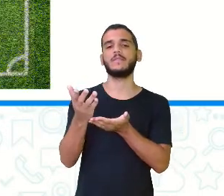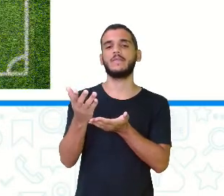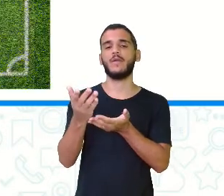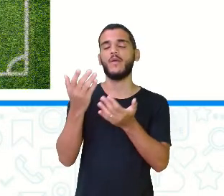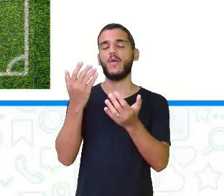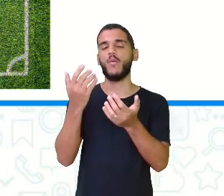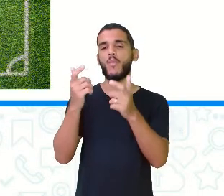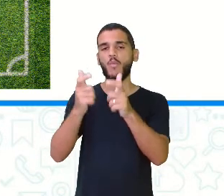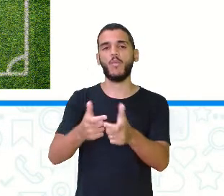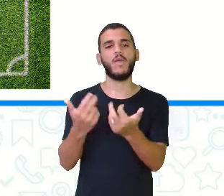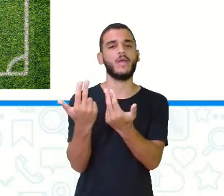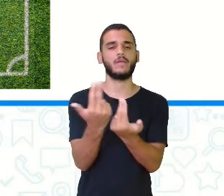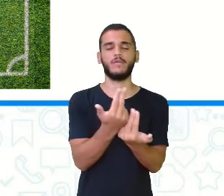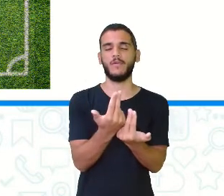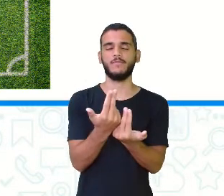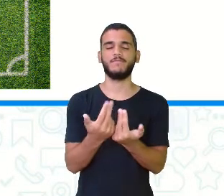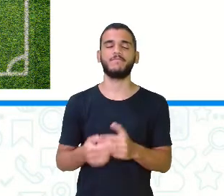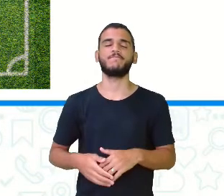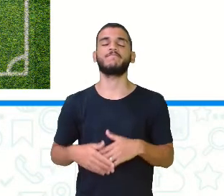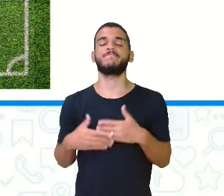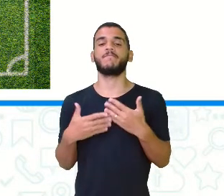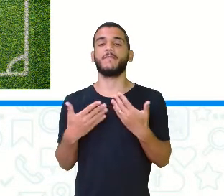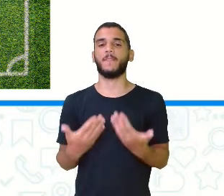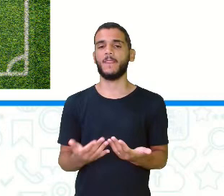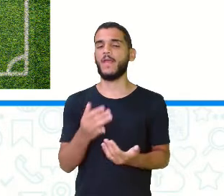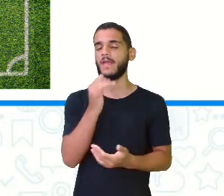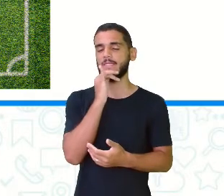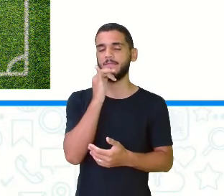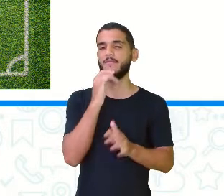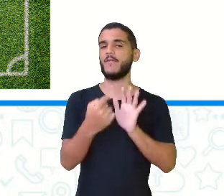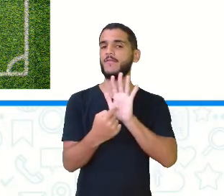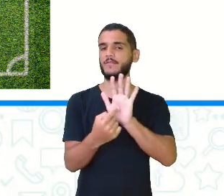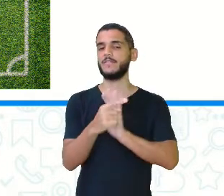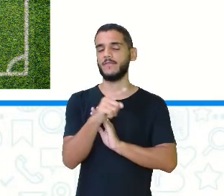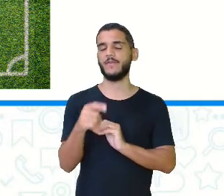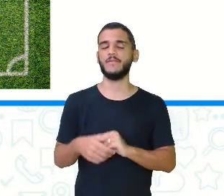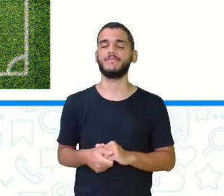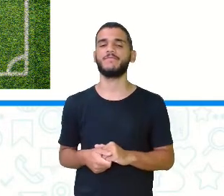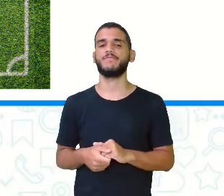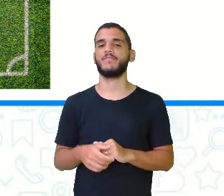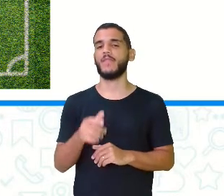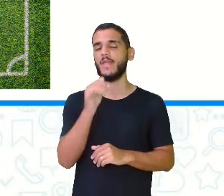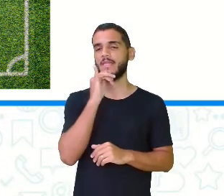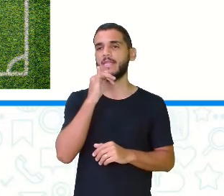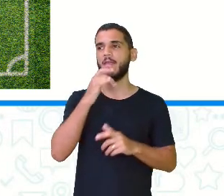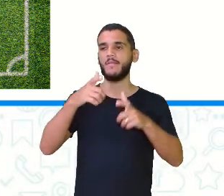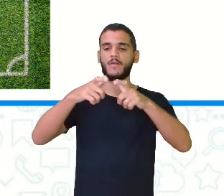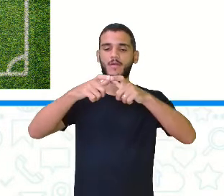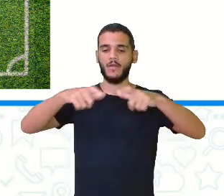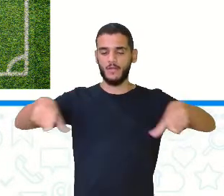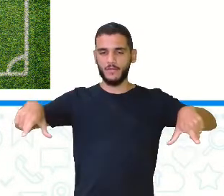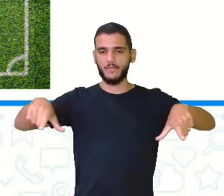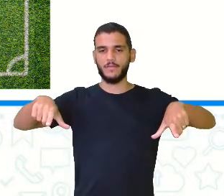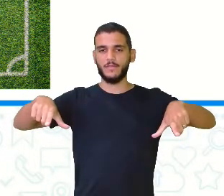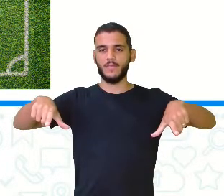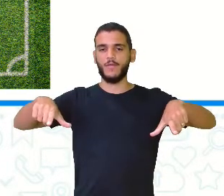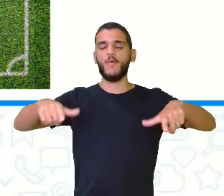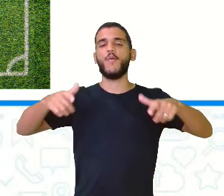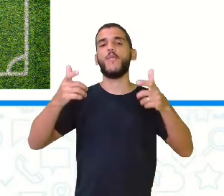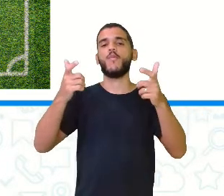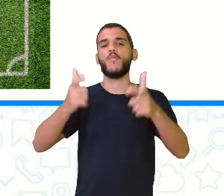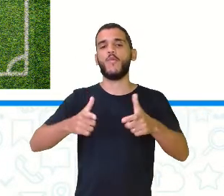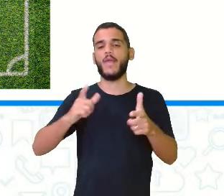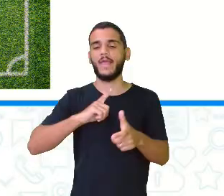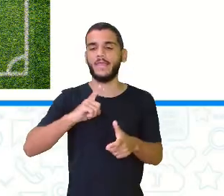mesmo lugar, certo? E eu já venho exemplificando aqui com o campo de futebol, naquela marca do escanteio.